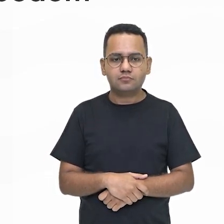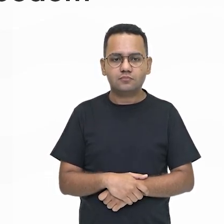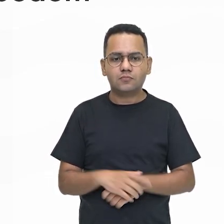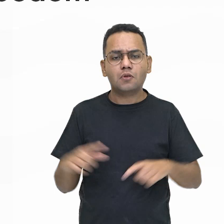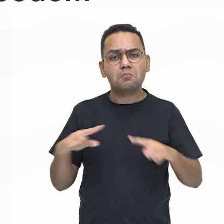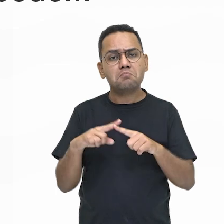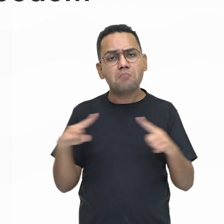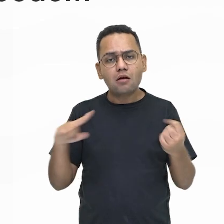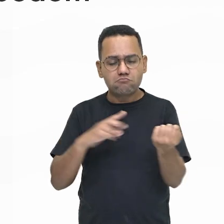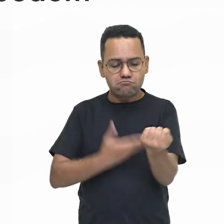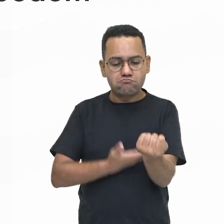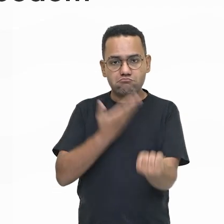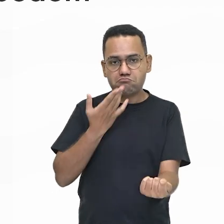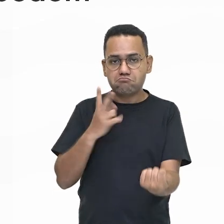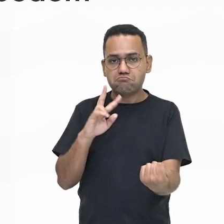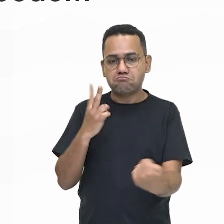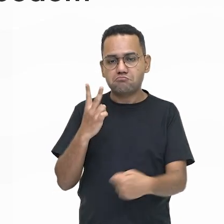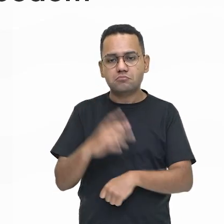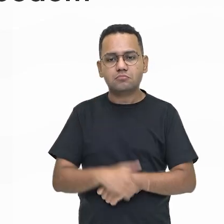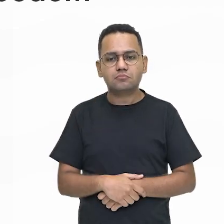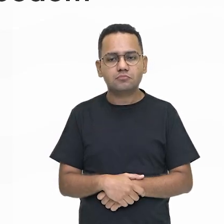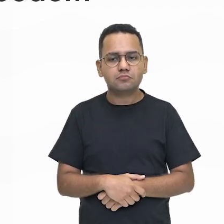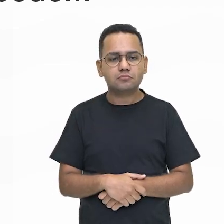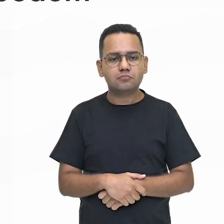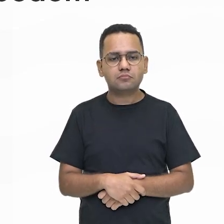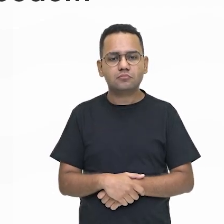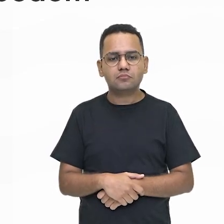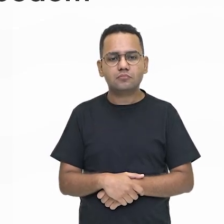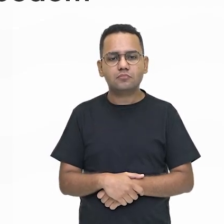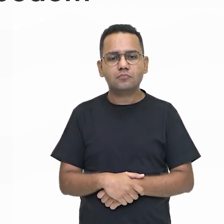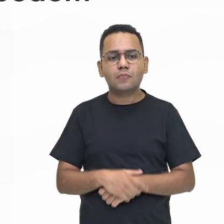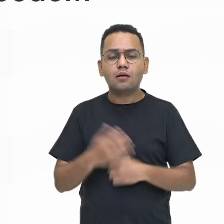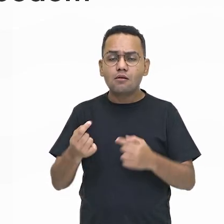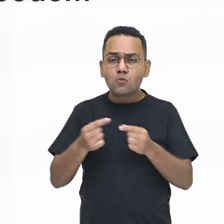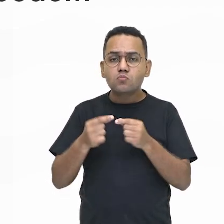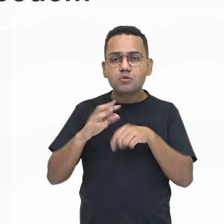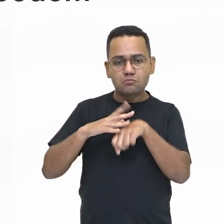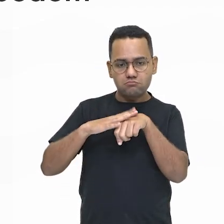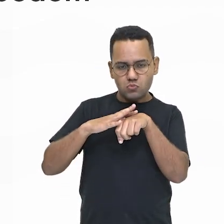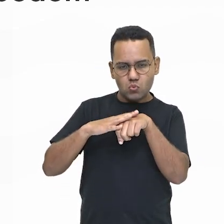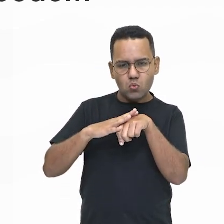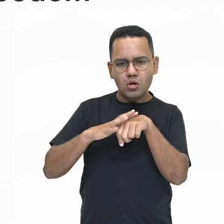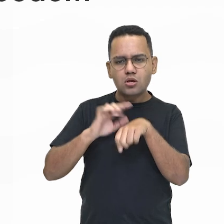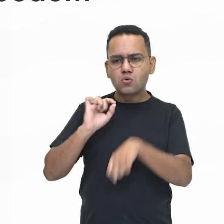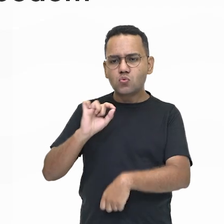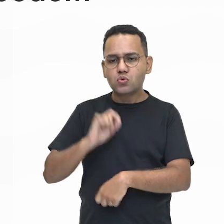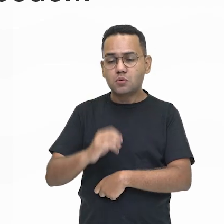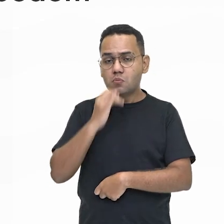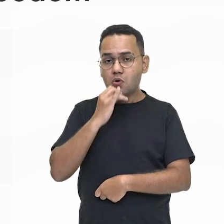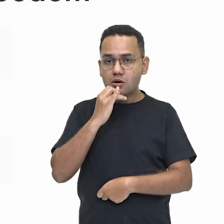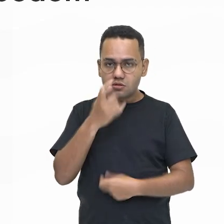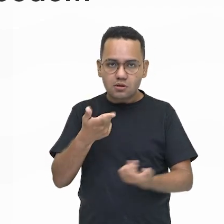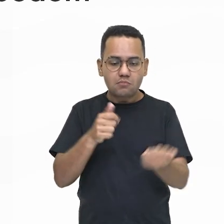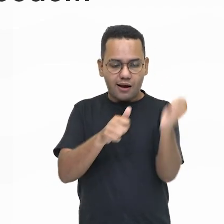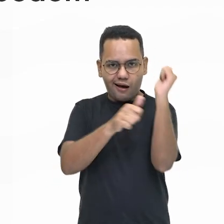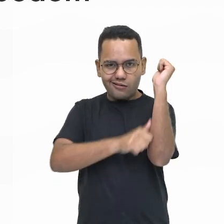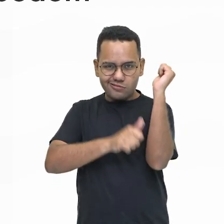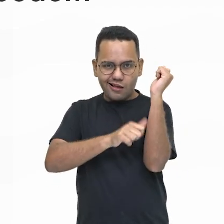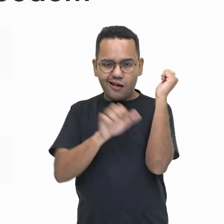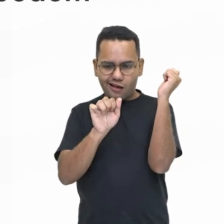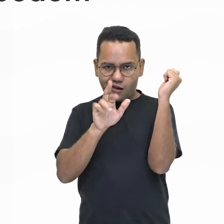hipertensão arterial, ou pressão alta, é uma doença decorrente do endurecimento das paredes das